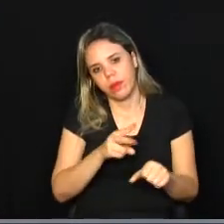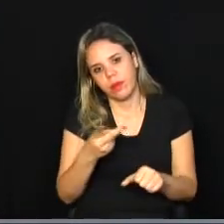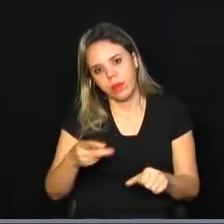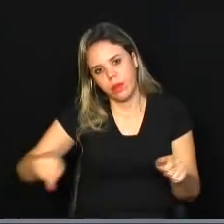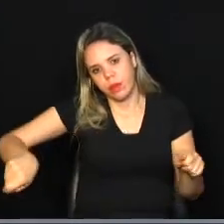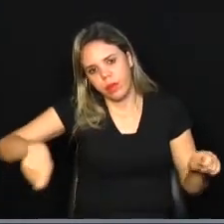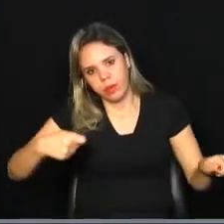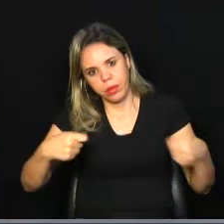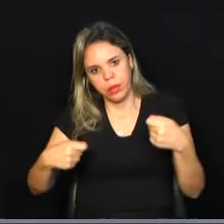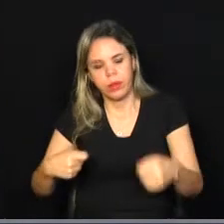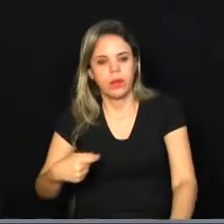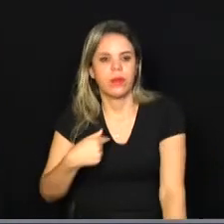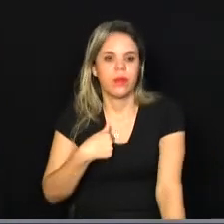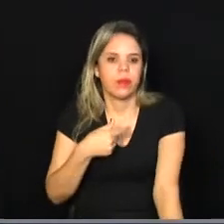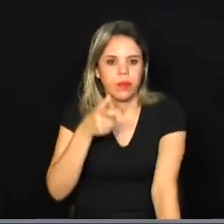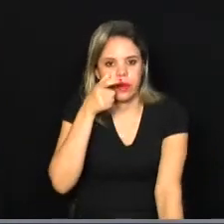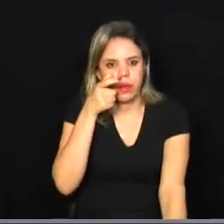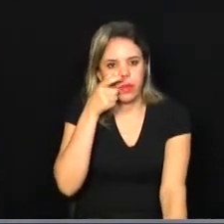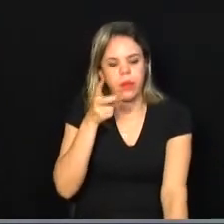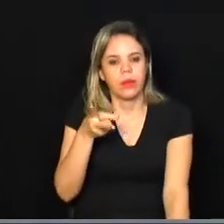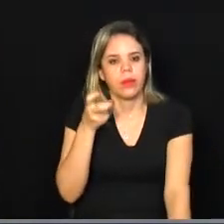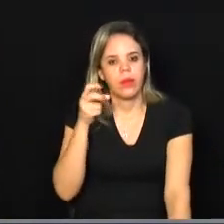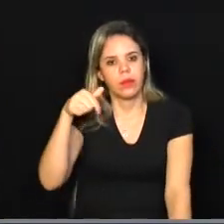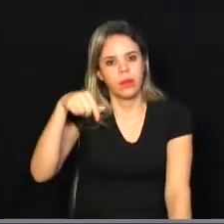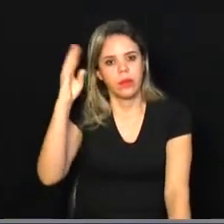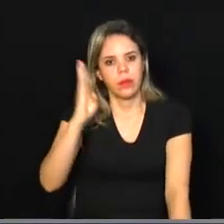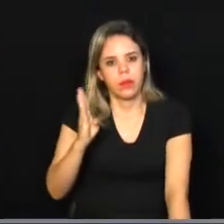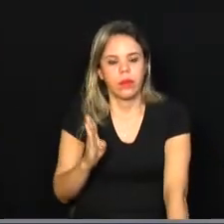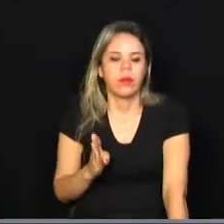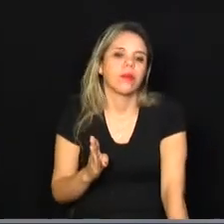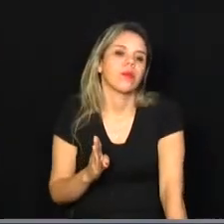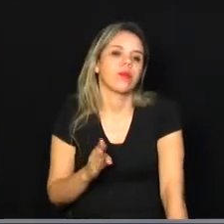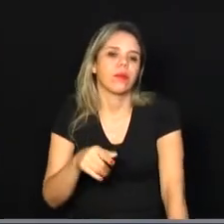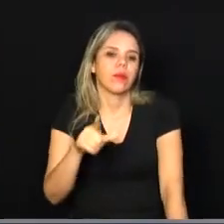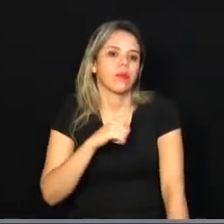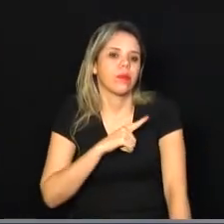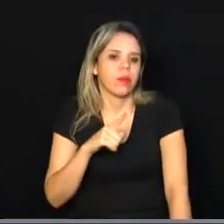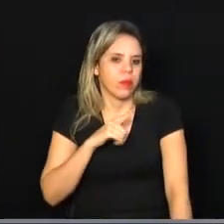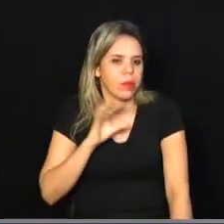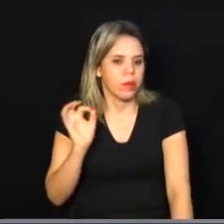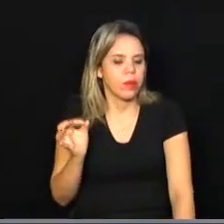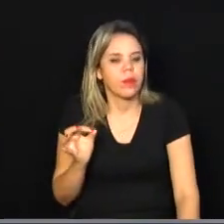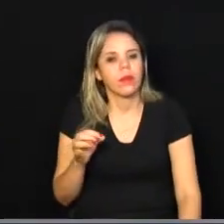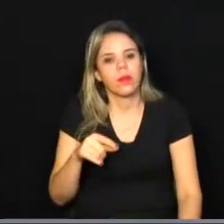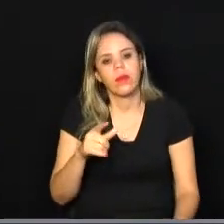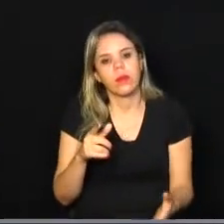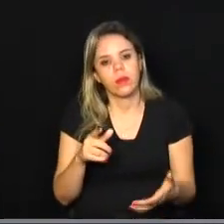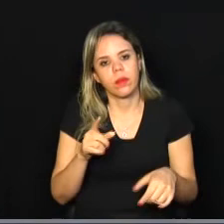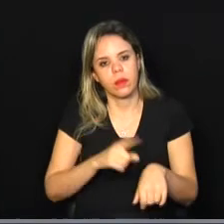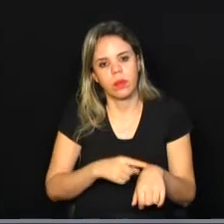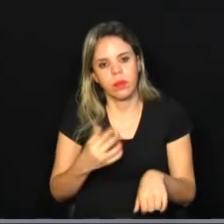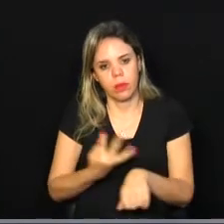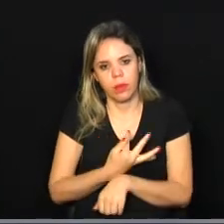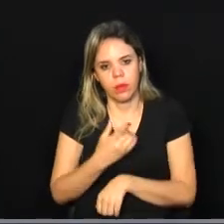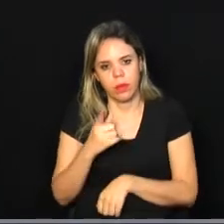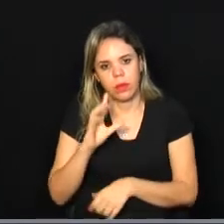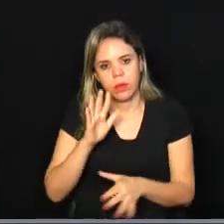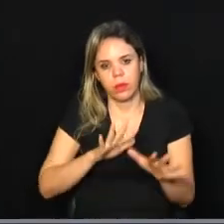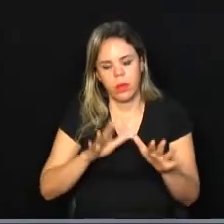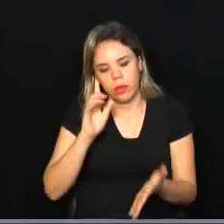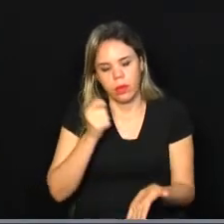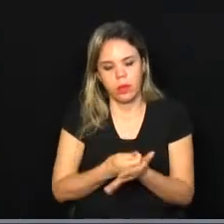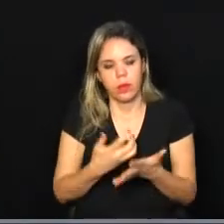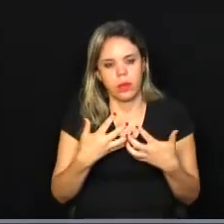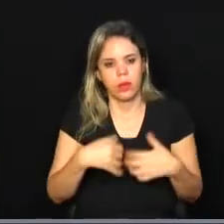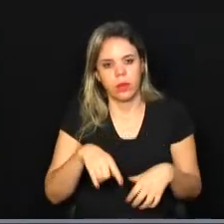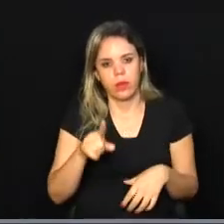tênis. Então, eu vejo assim que aqui no Brasil, você tem que, de certa forma, em um determinado momento, tomar uma decisão se